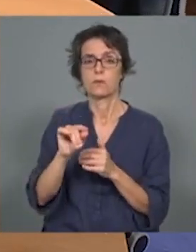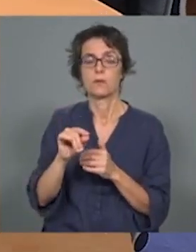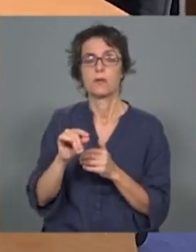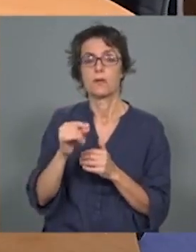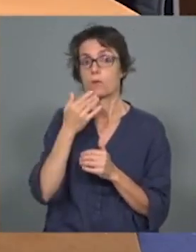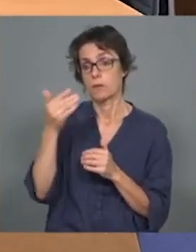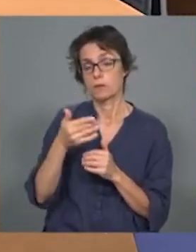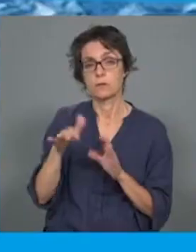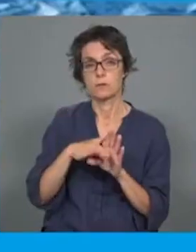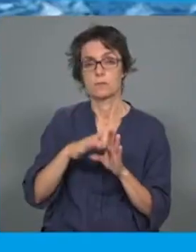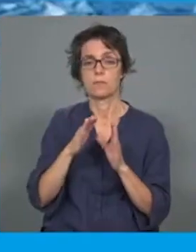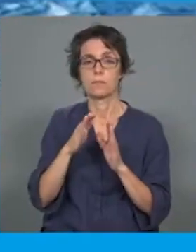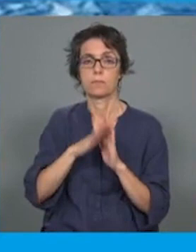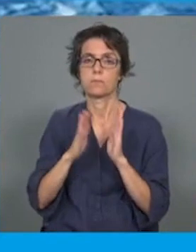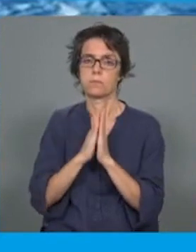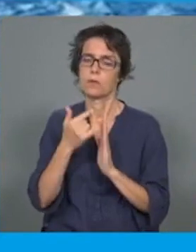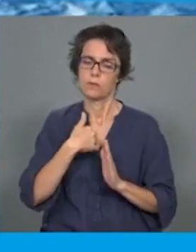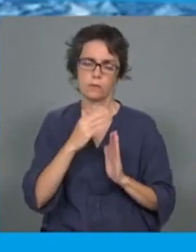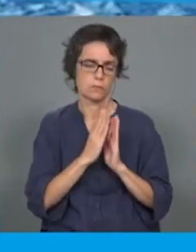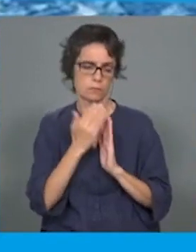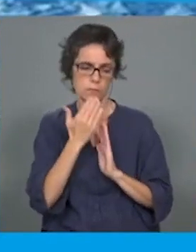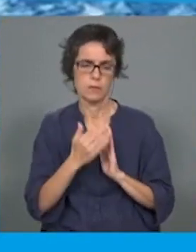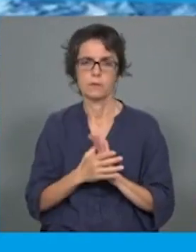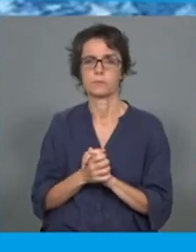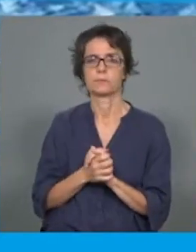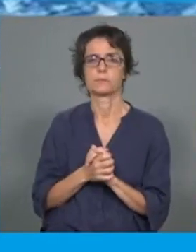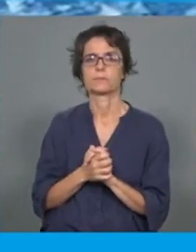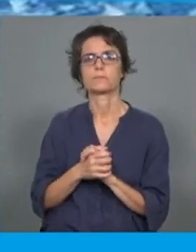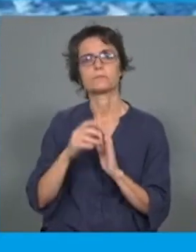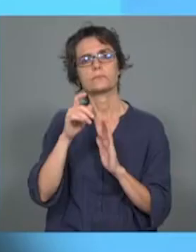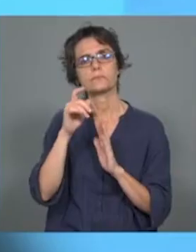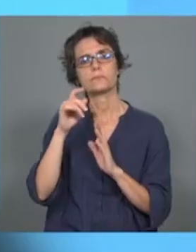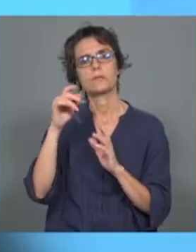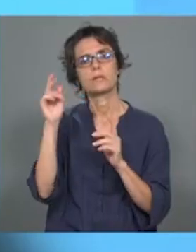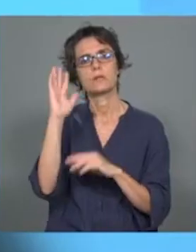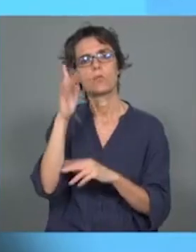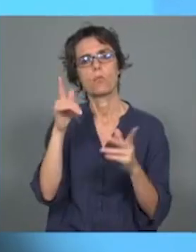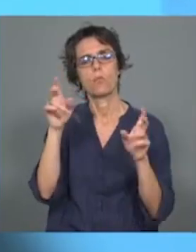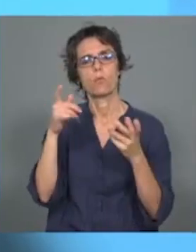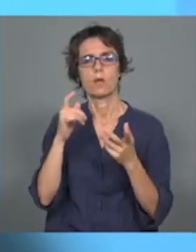Gomes ter estado aqui no programa que estás a apresentar este colóquio sobre um olhar ético sobre a dor.